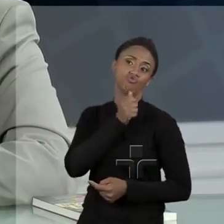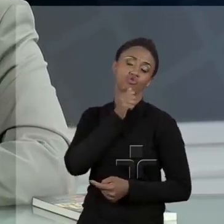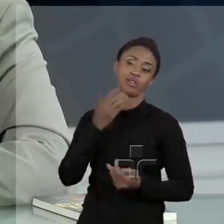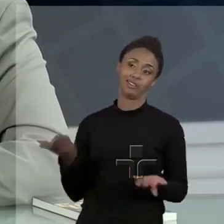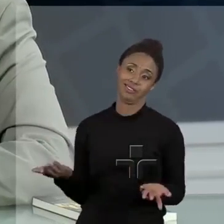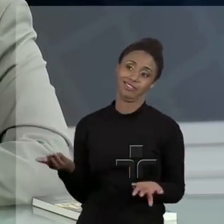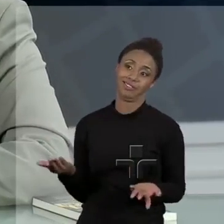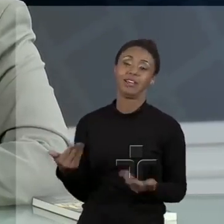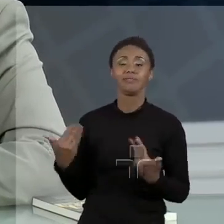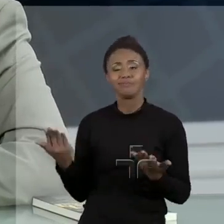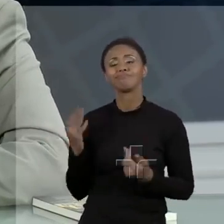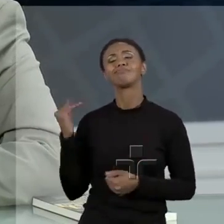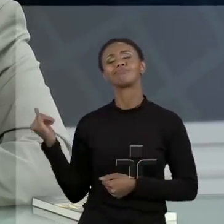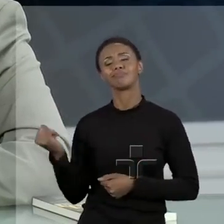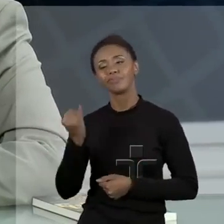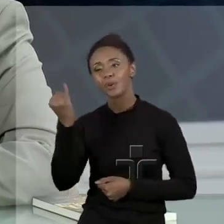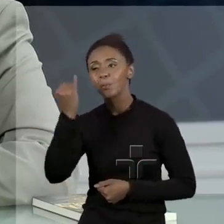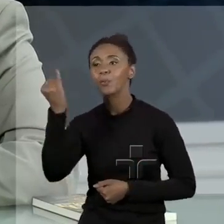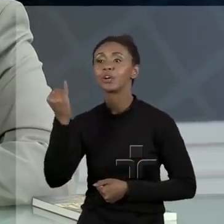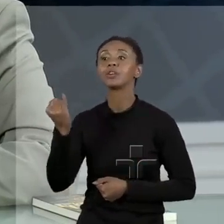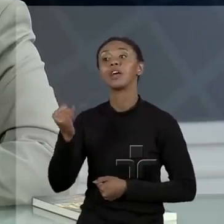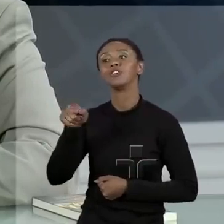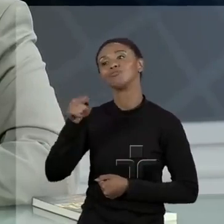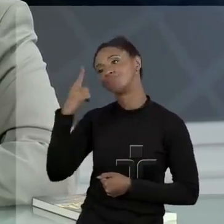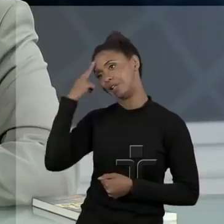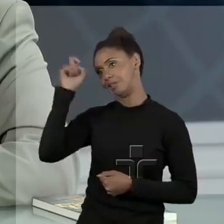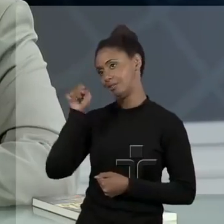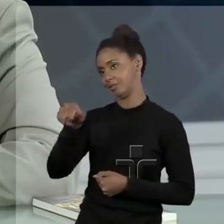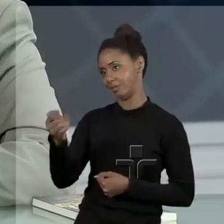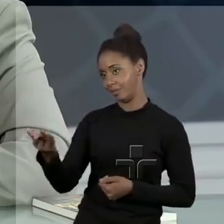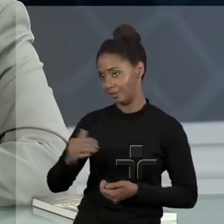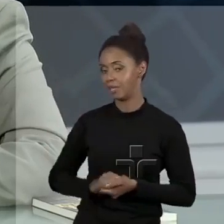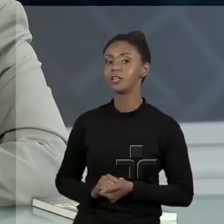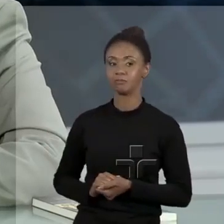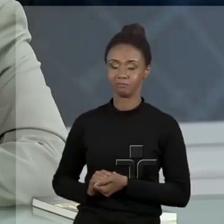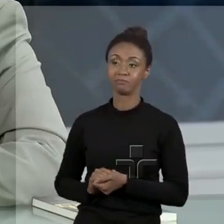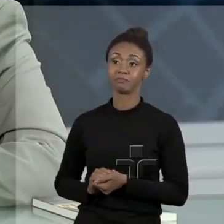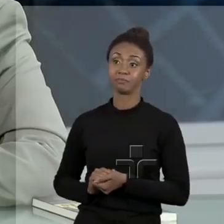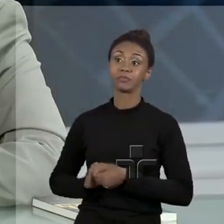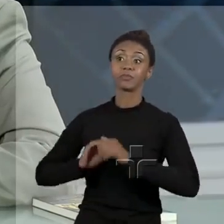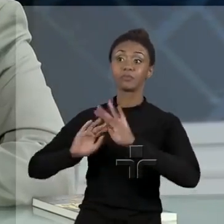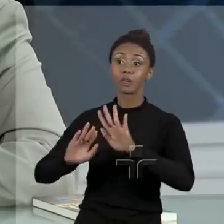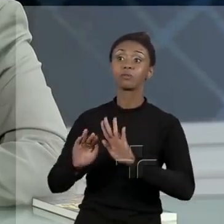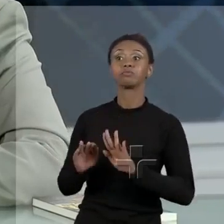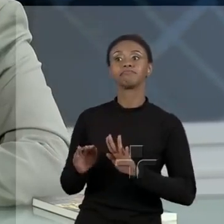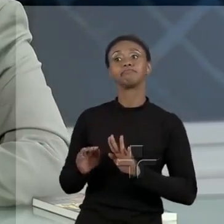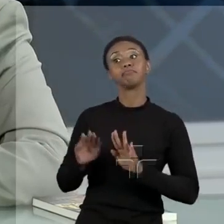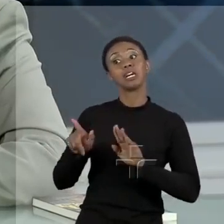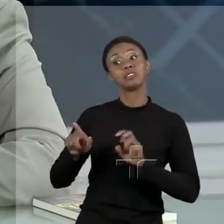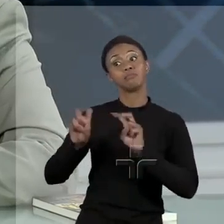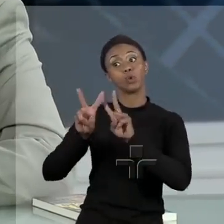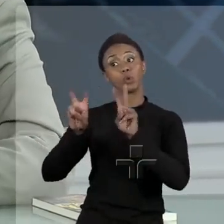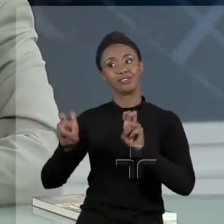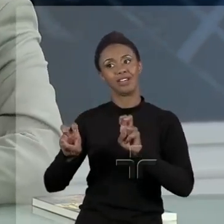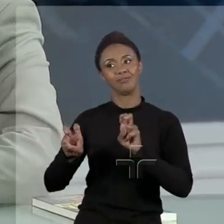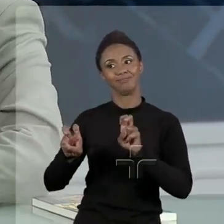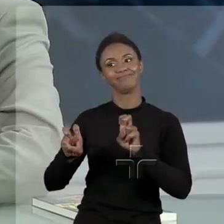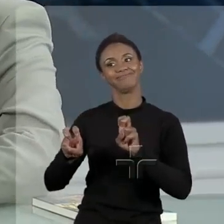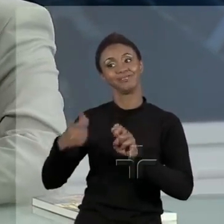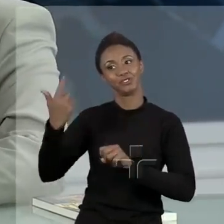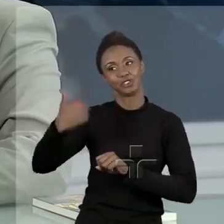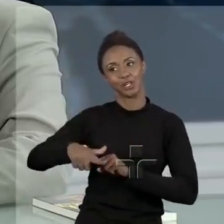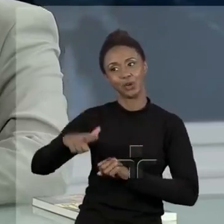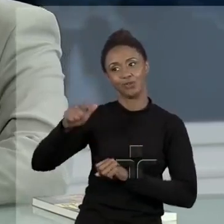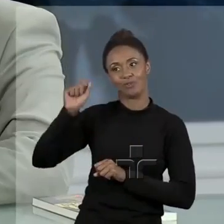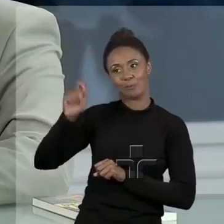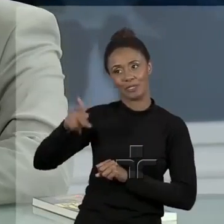é muito importante uma iniciativa como essa. Por isso que tem que ter cuidado no tema da Previdência. Porque se você começa a